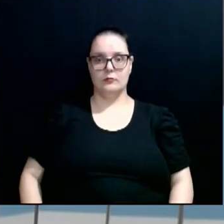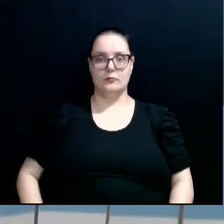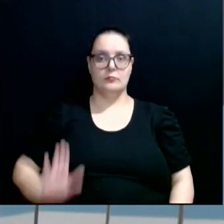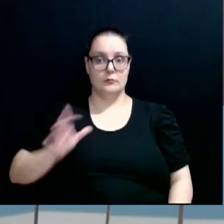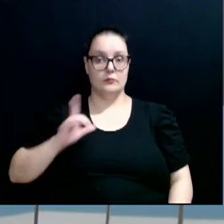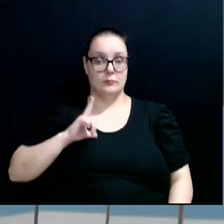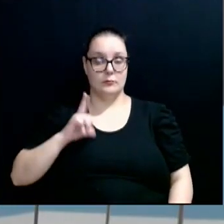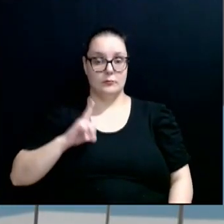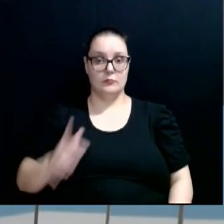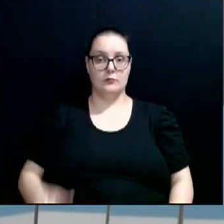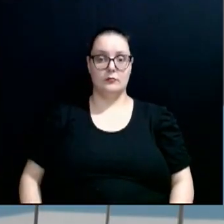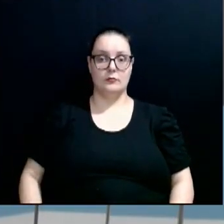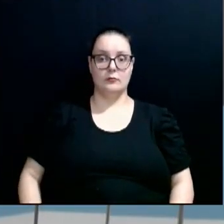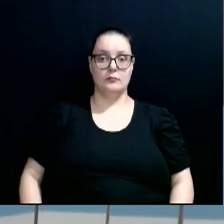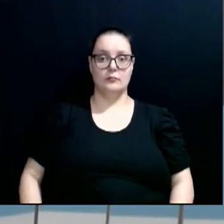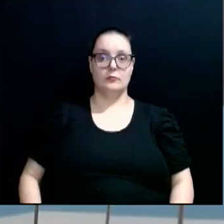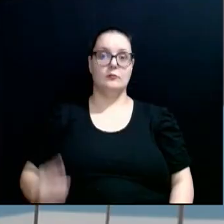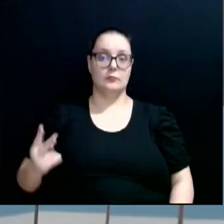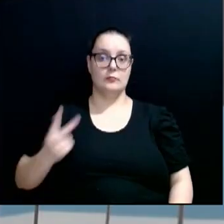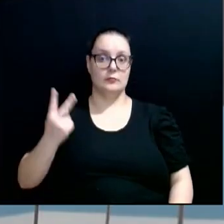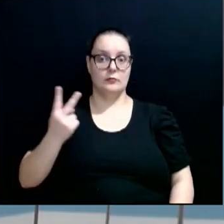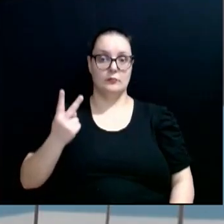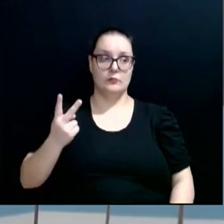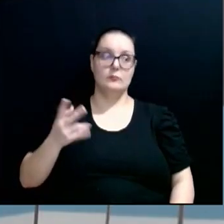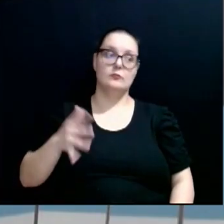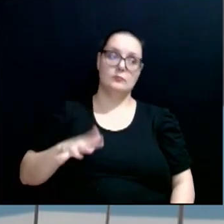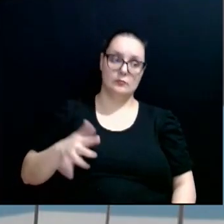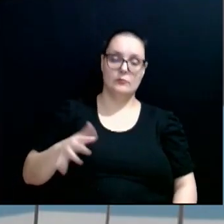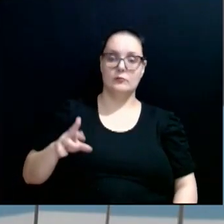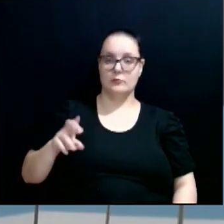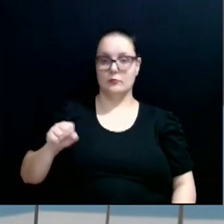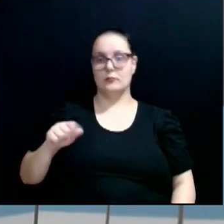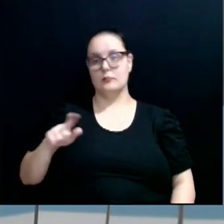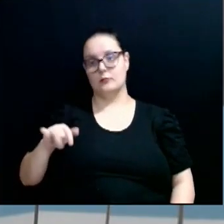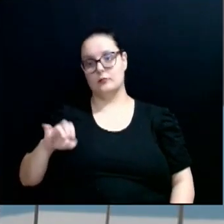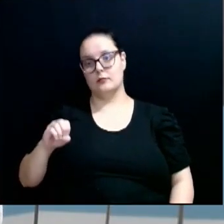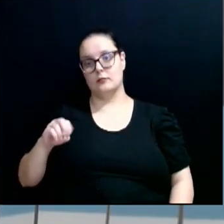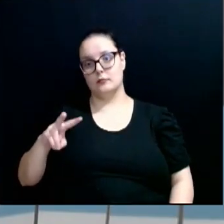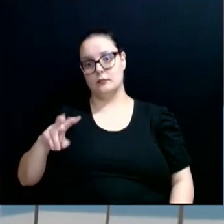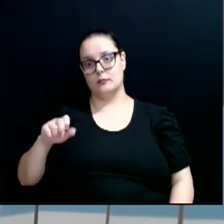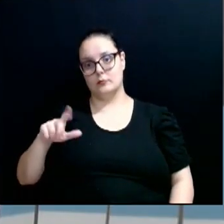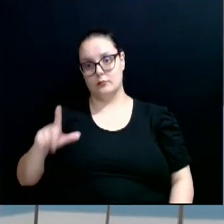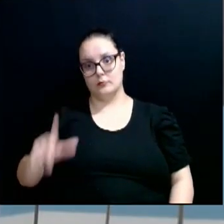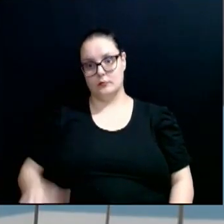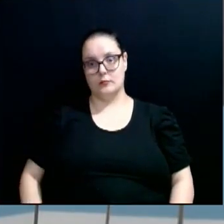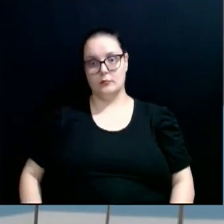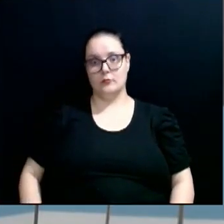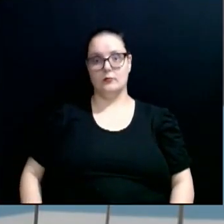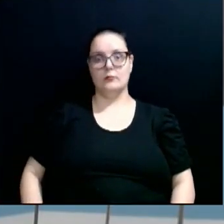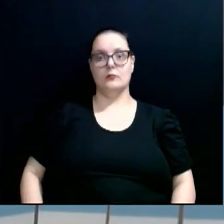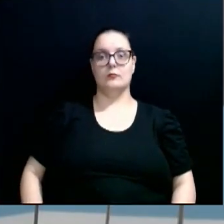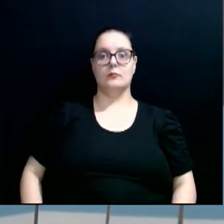já tem um valor razoável, né, na cidade, que a gente tem que honrar o subsídio.